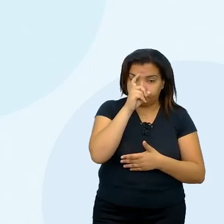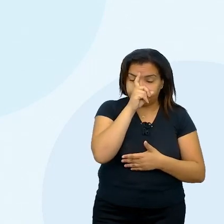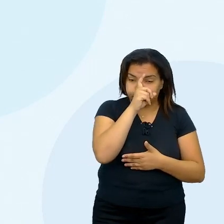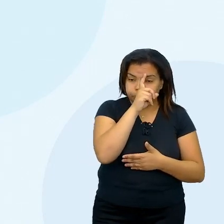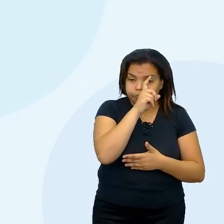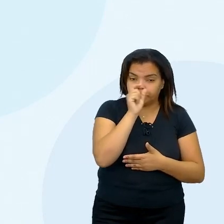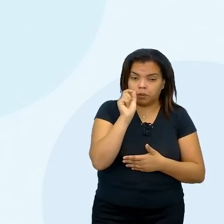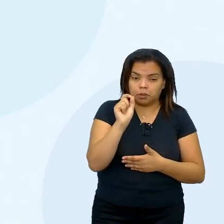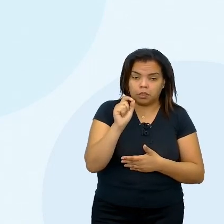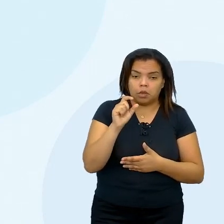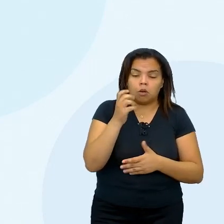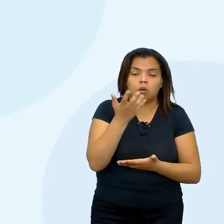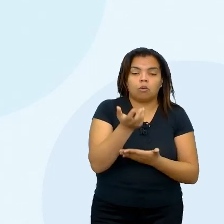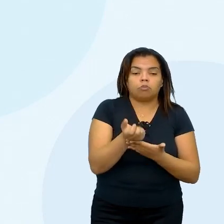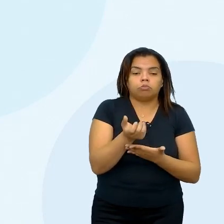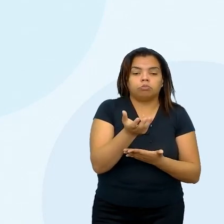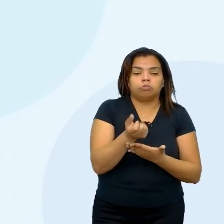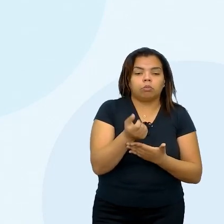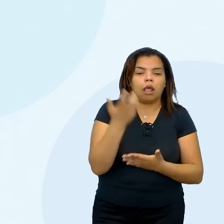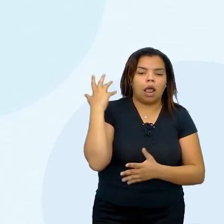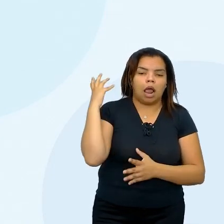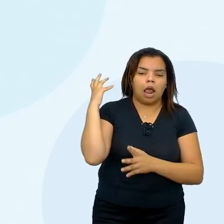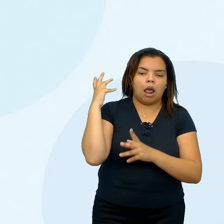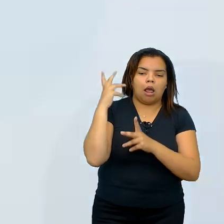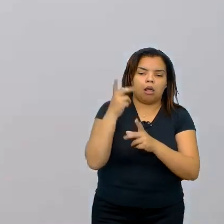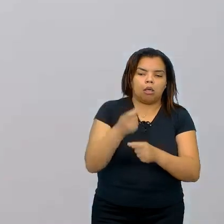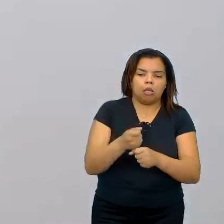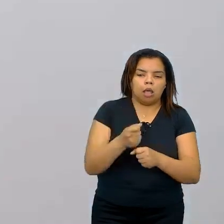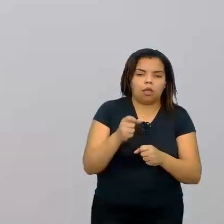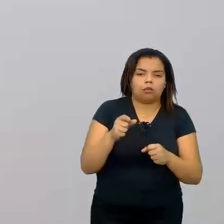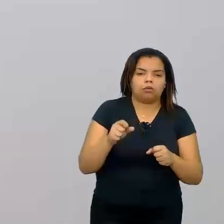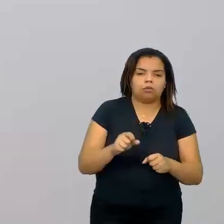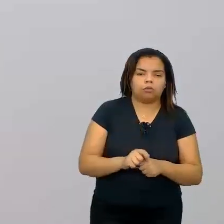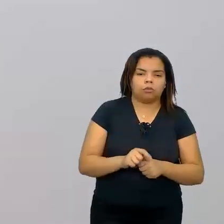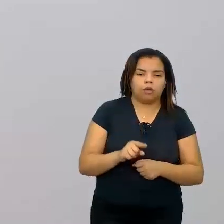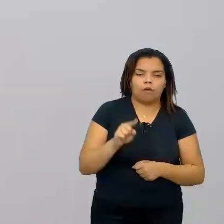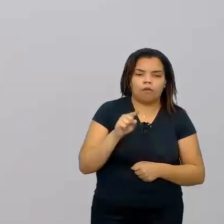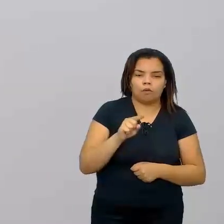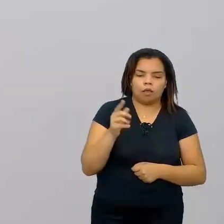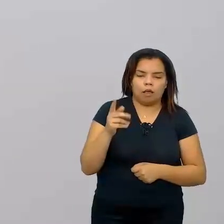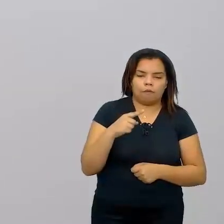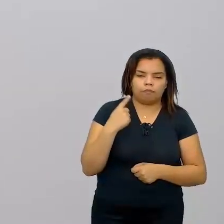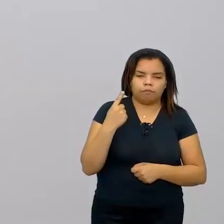que vocês então vão interagir com a gente logo mais. Vou chamar a